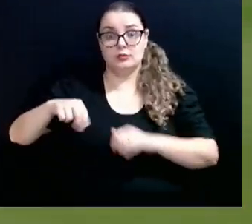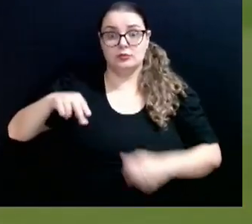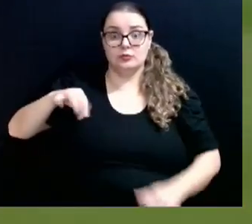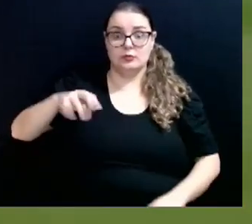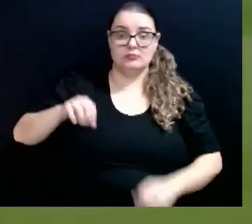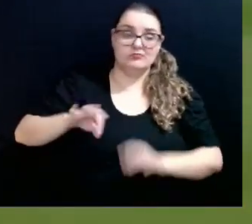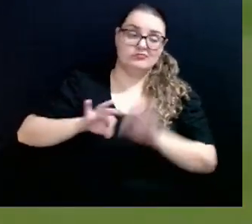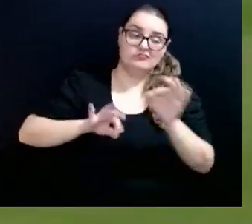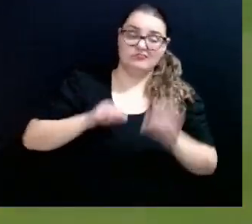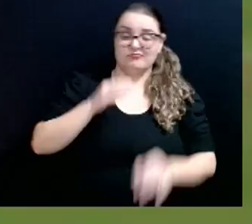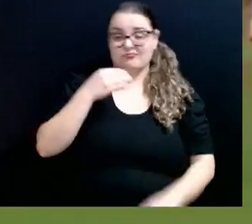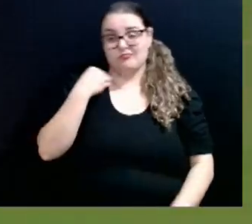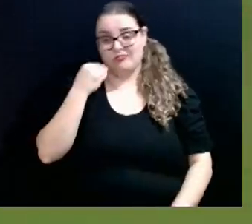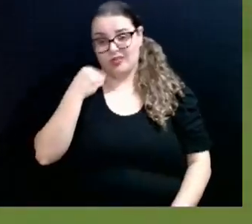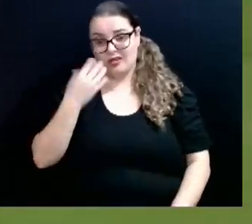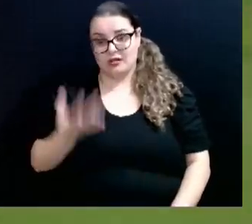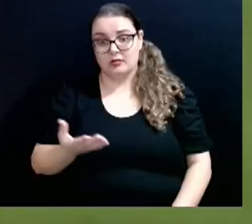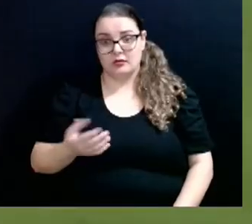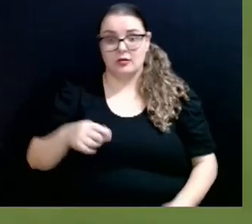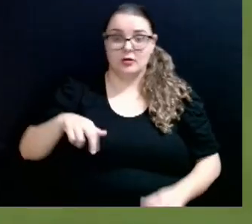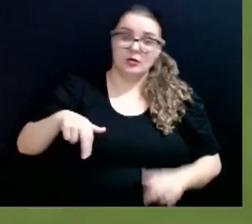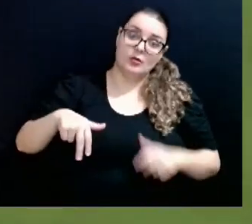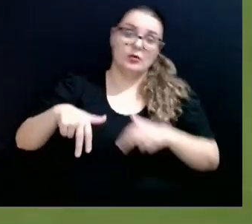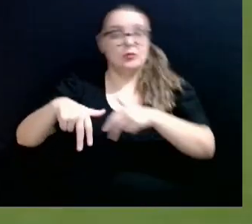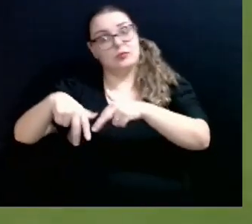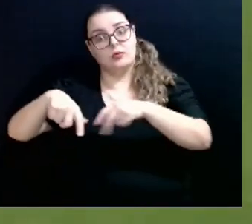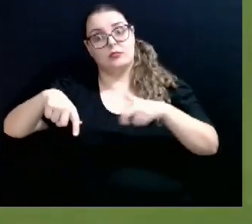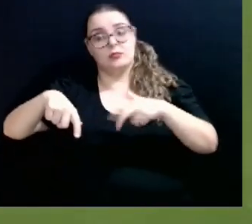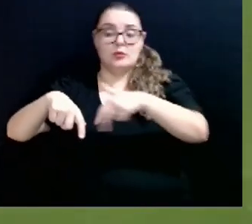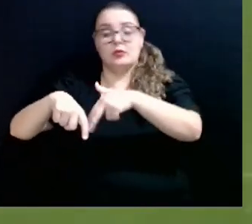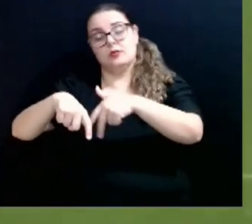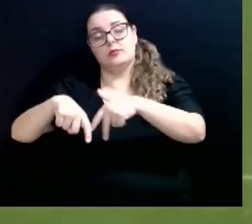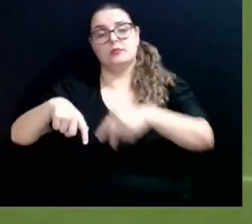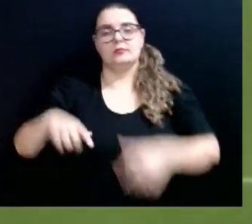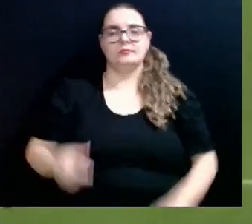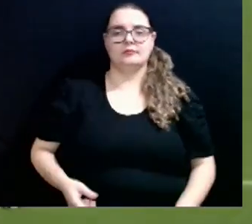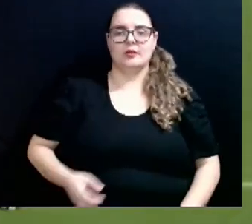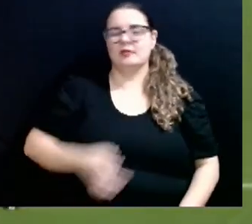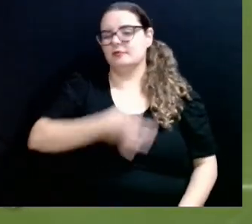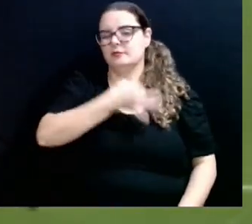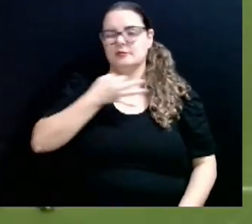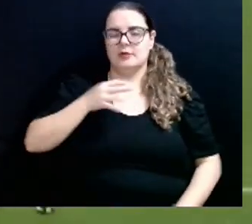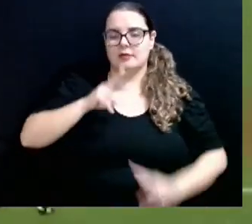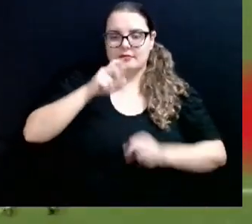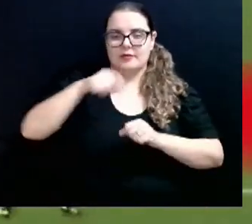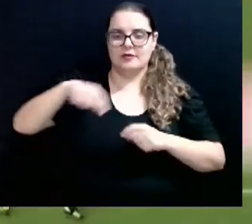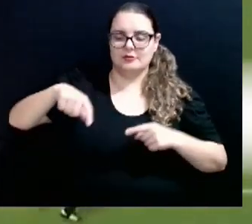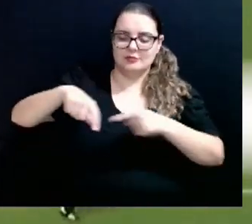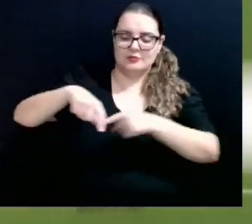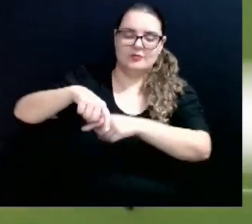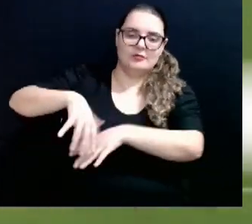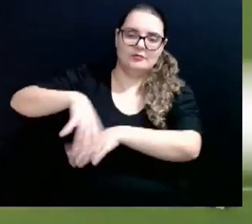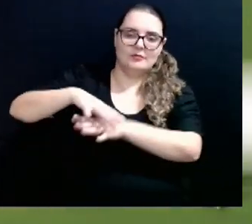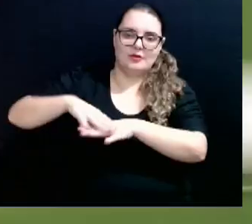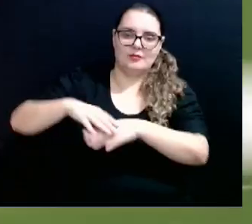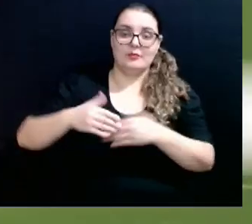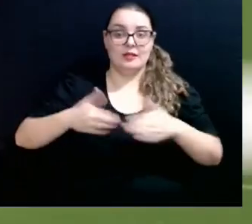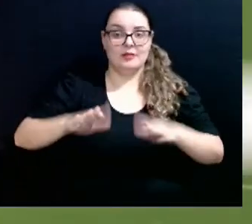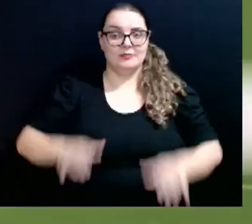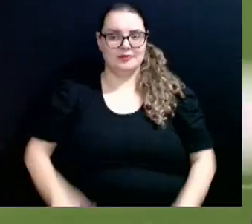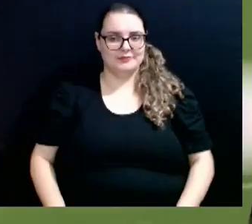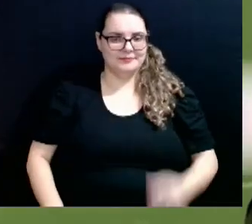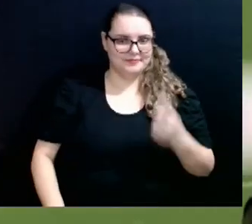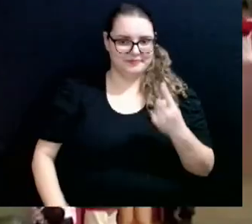de cabeça Bruno Santos deu uma bela testada forte no canto para abrir o marcador.